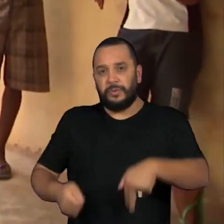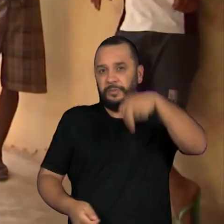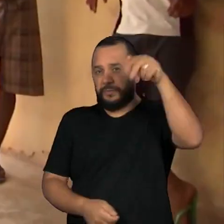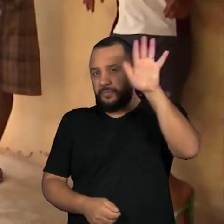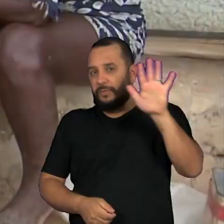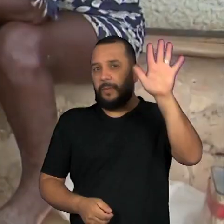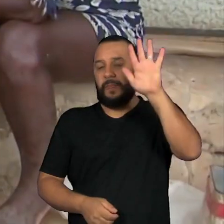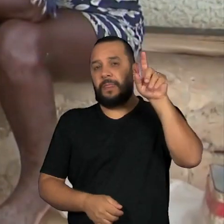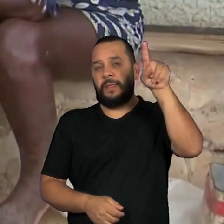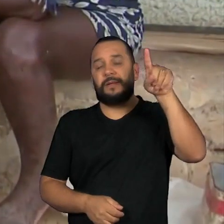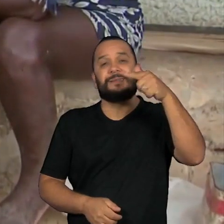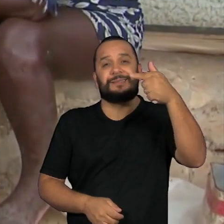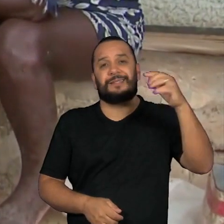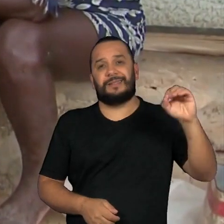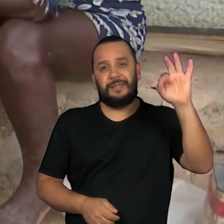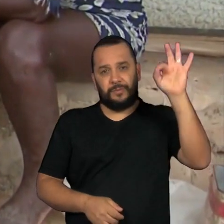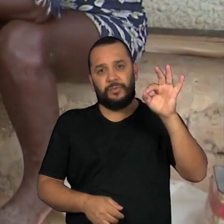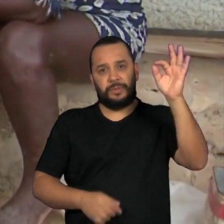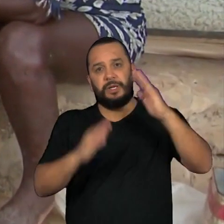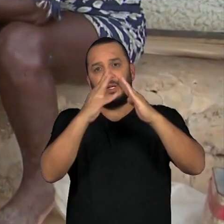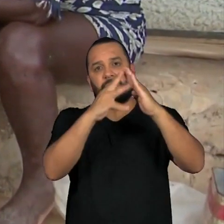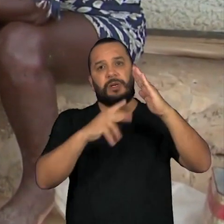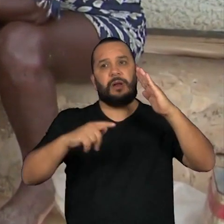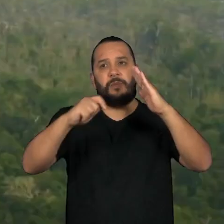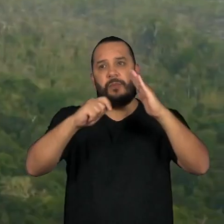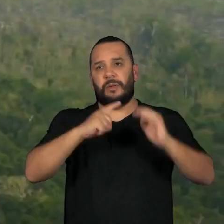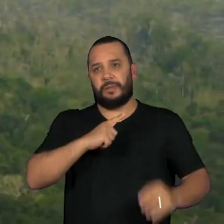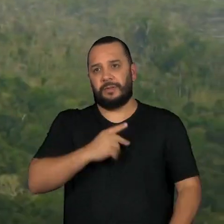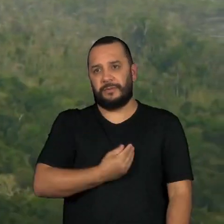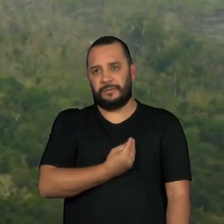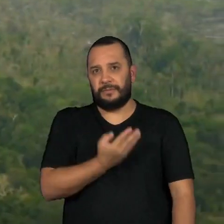quase 70% dos quilombolas.